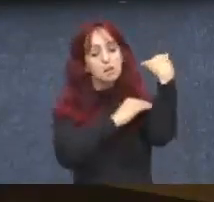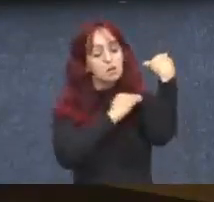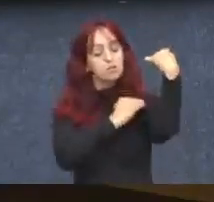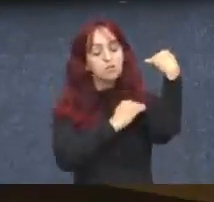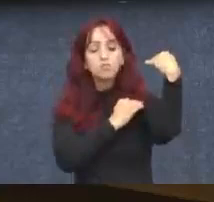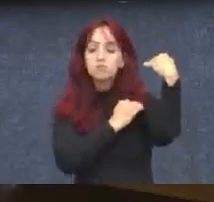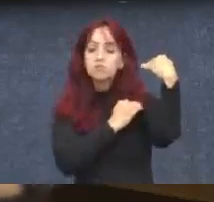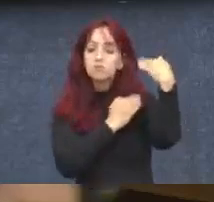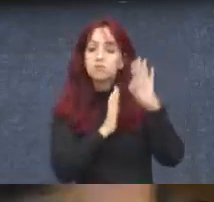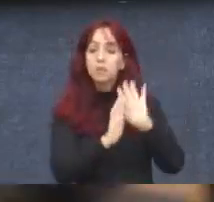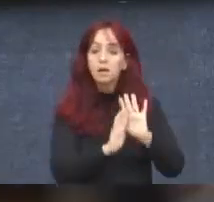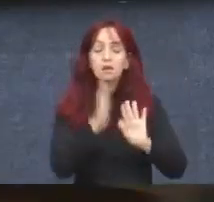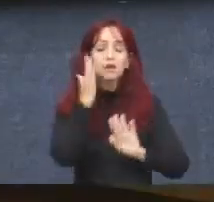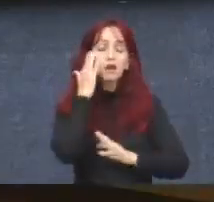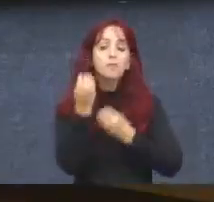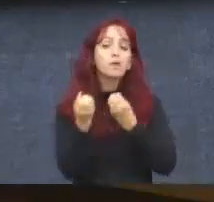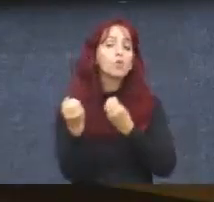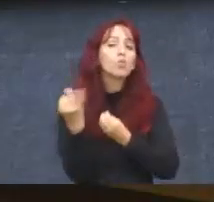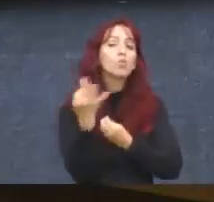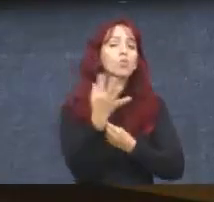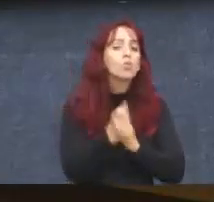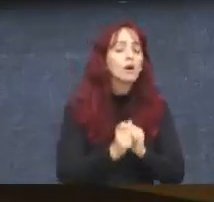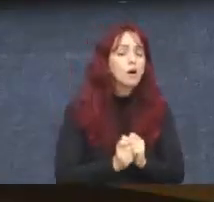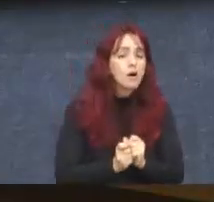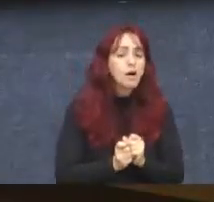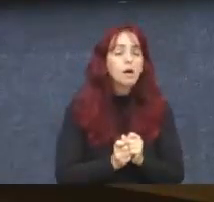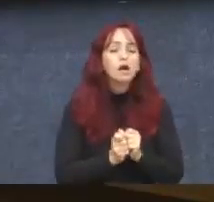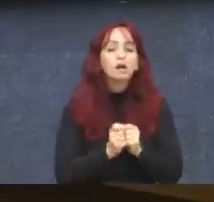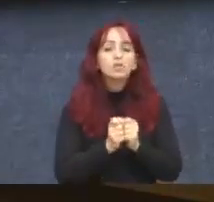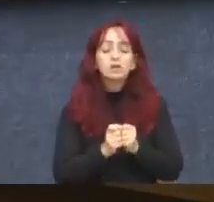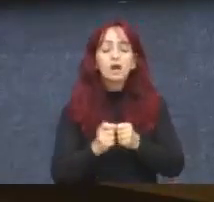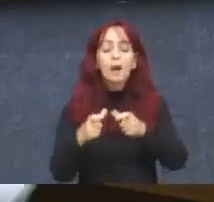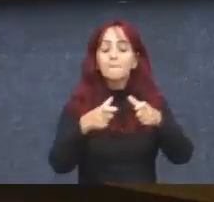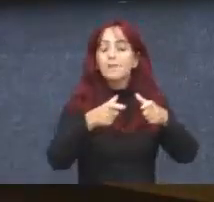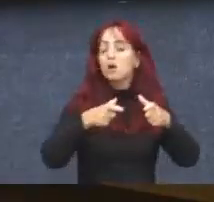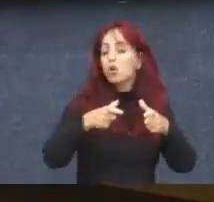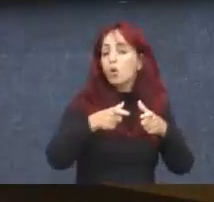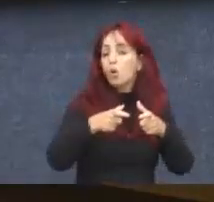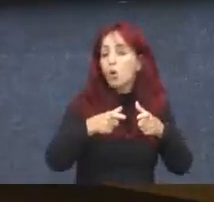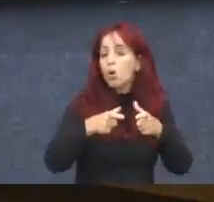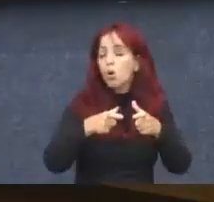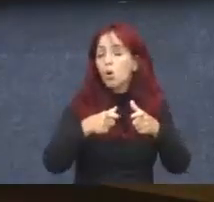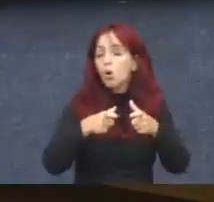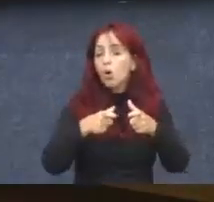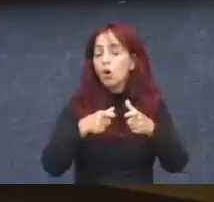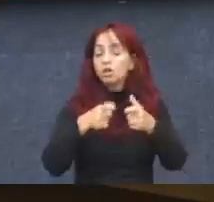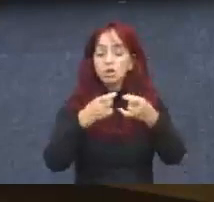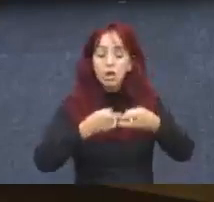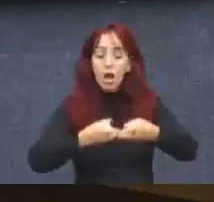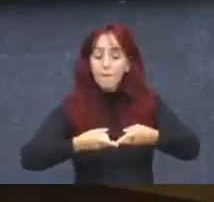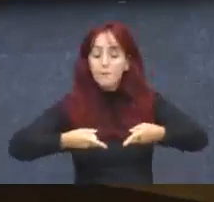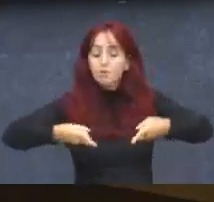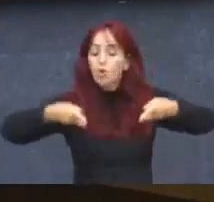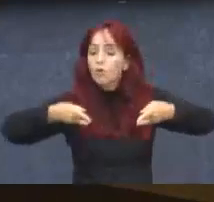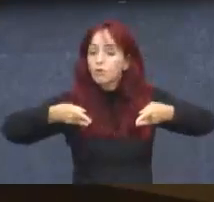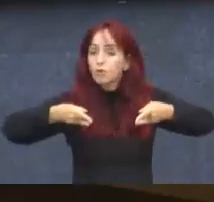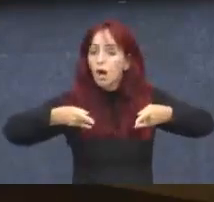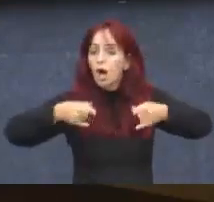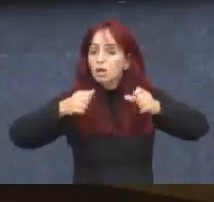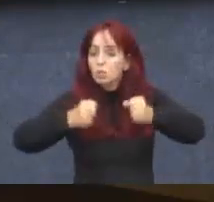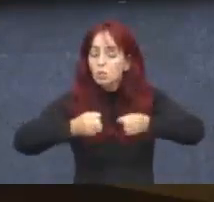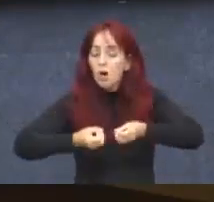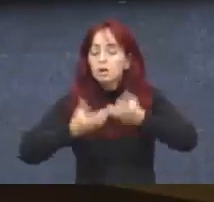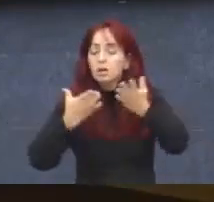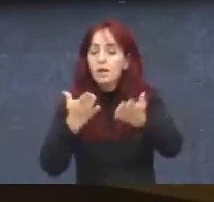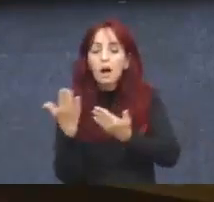Mas, sabe quantos pacotes de absorvente nós poderíamos dar para as adolescentes e mulheres pobres da